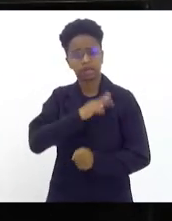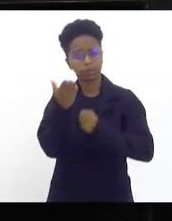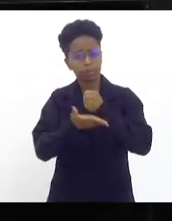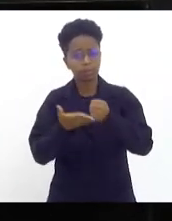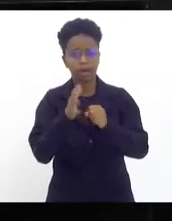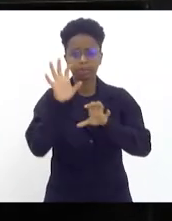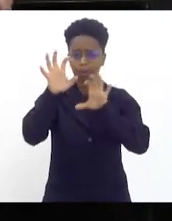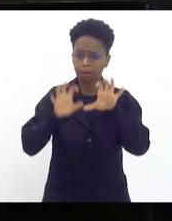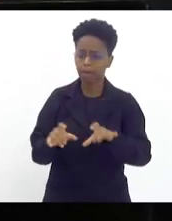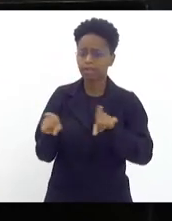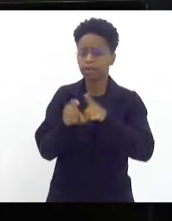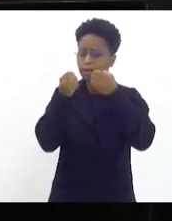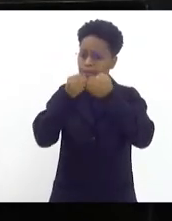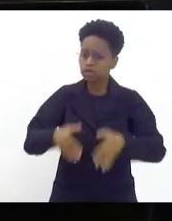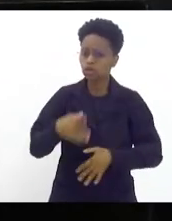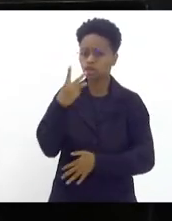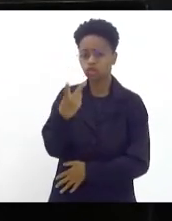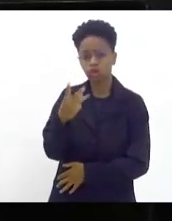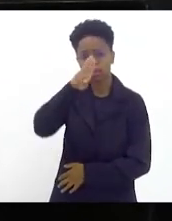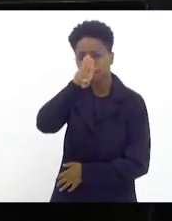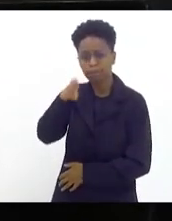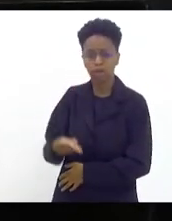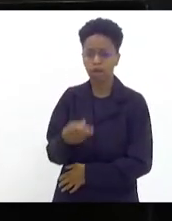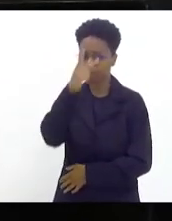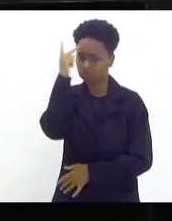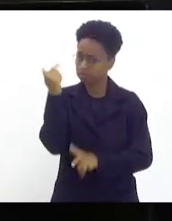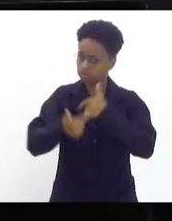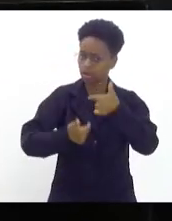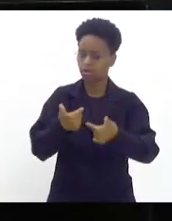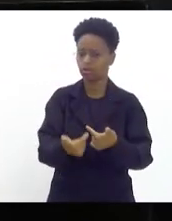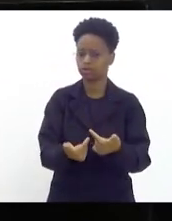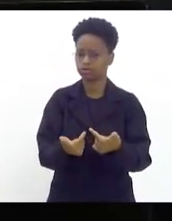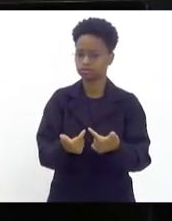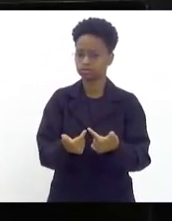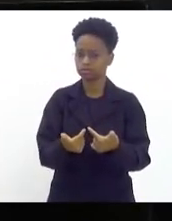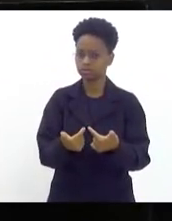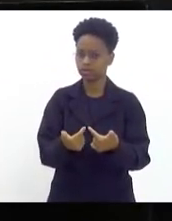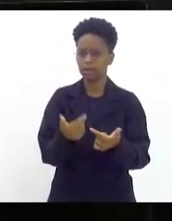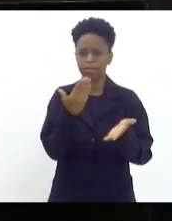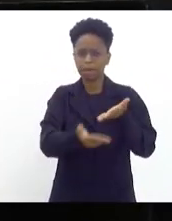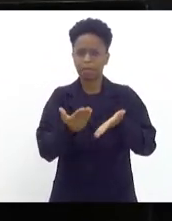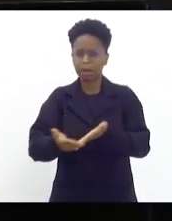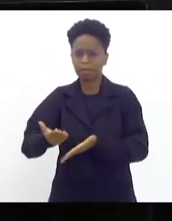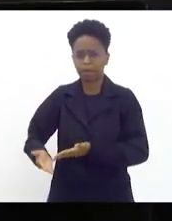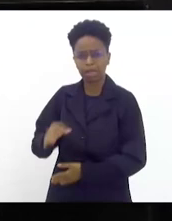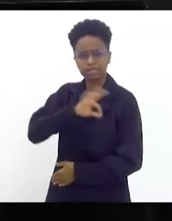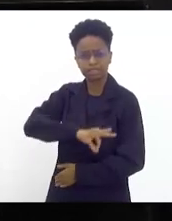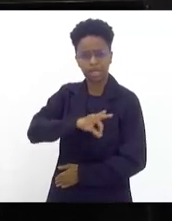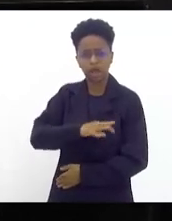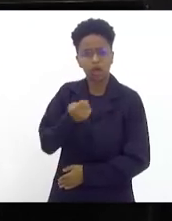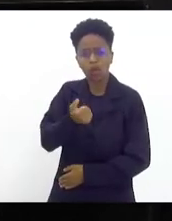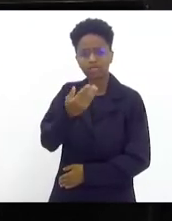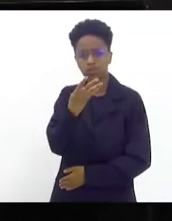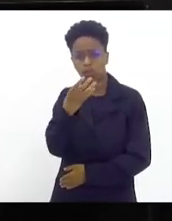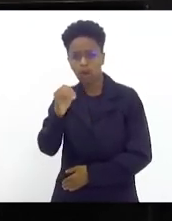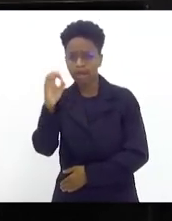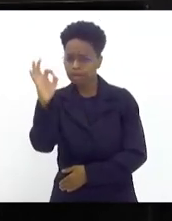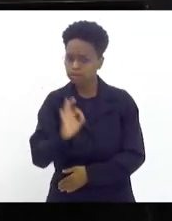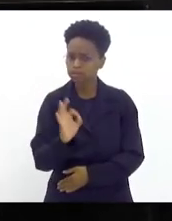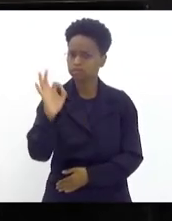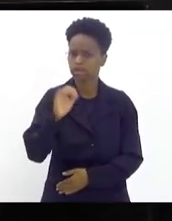Regional prejudicando 2 milhões de trabalhadores e trabalhadoras que estão com perdas salariais que chegam a 40%